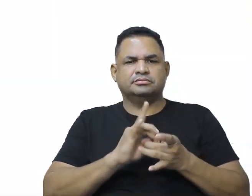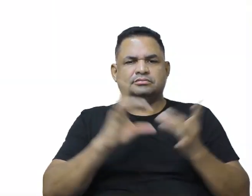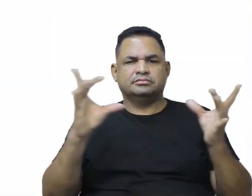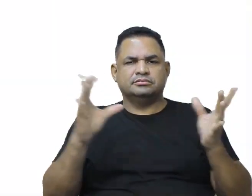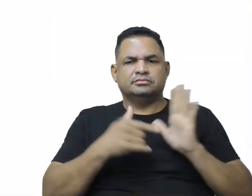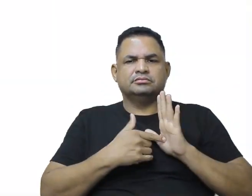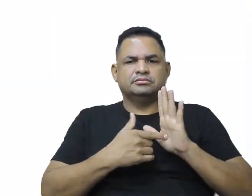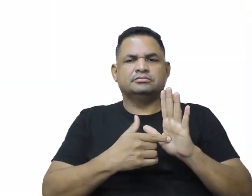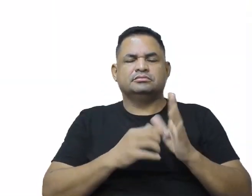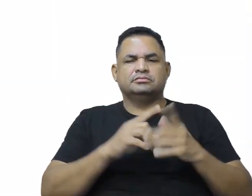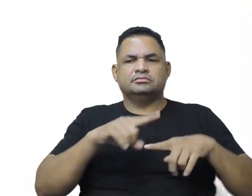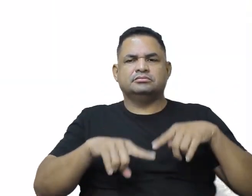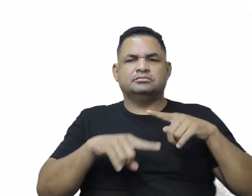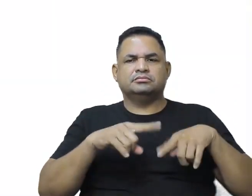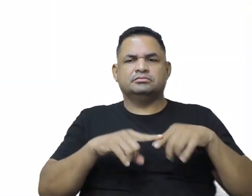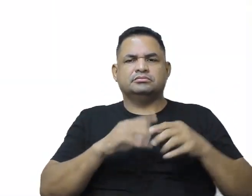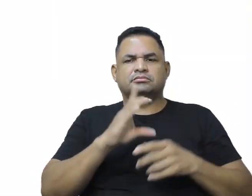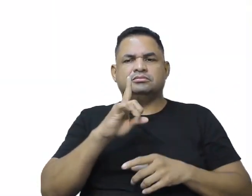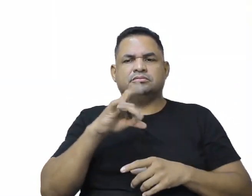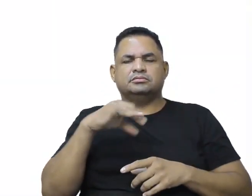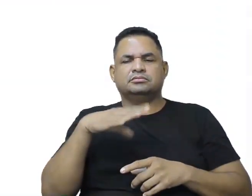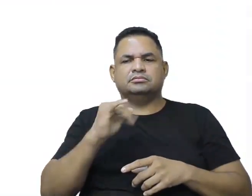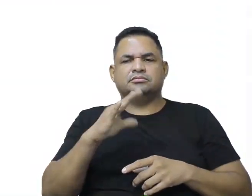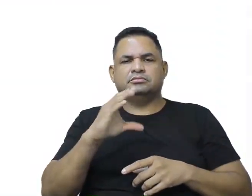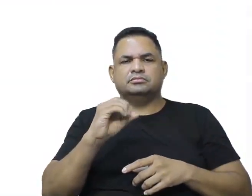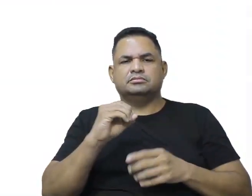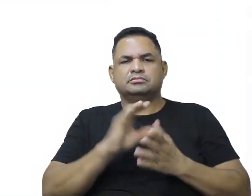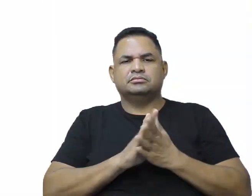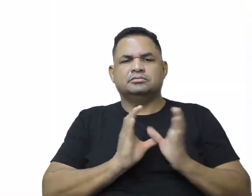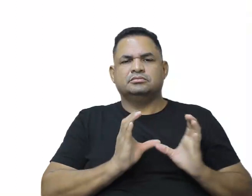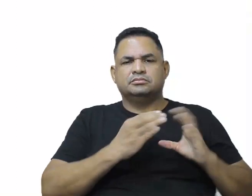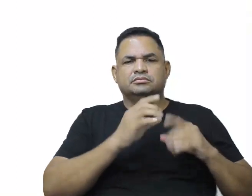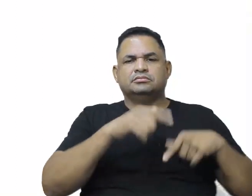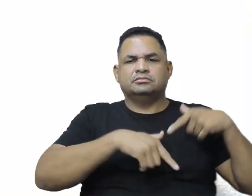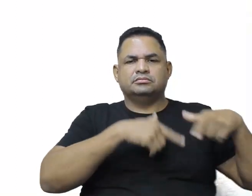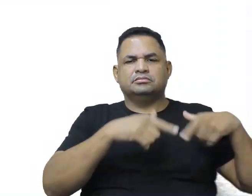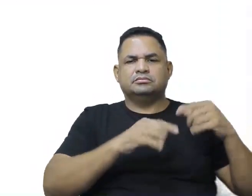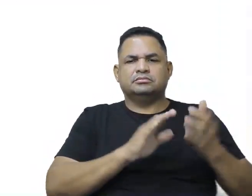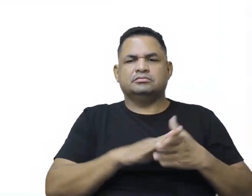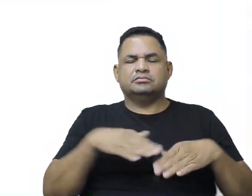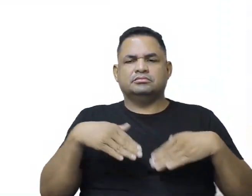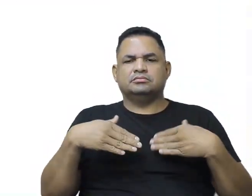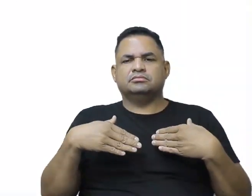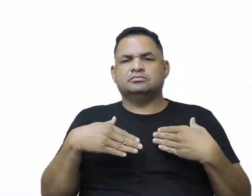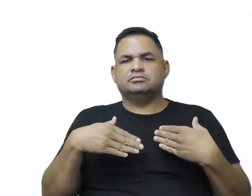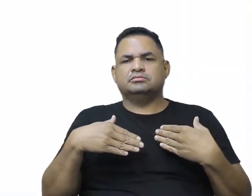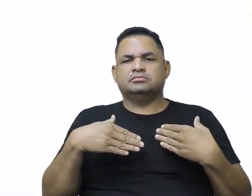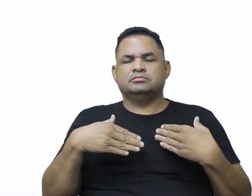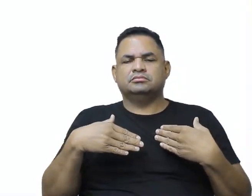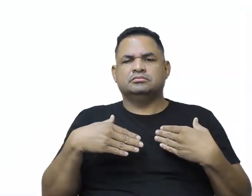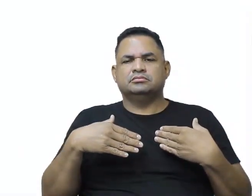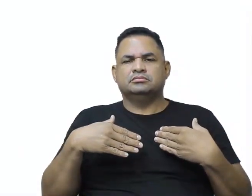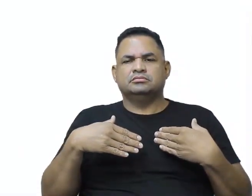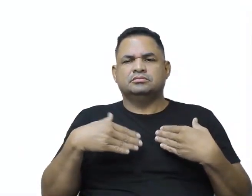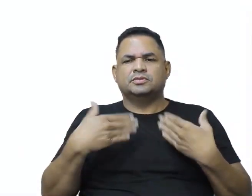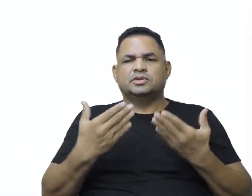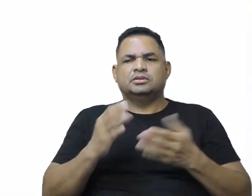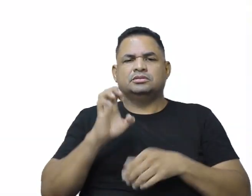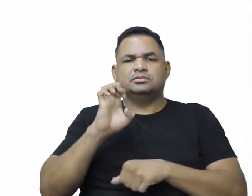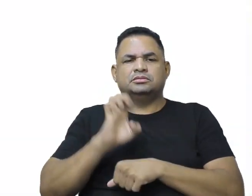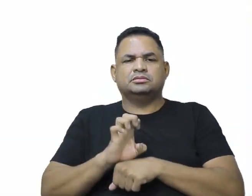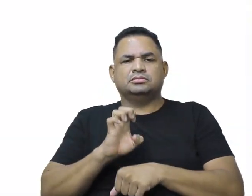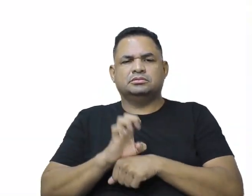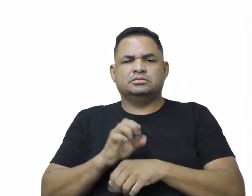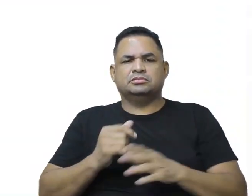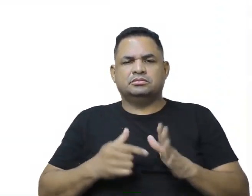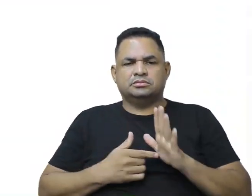democracia representativa é instrumento de alienação das classes trabalhadoras é na medida em